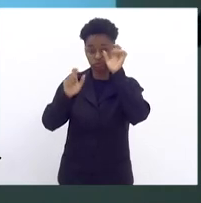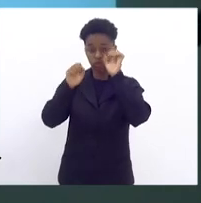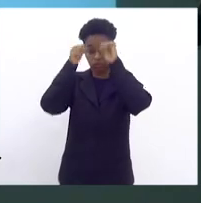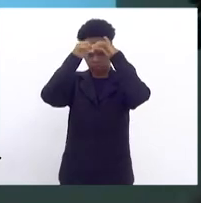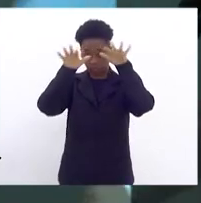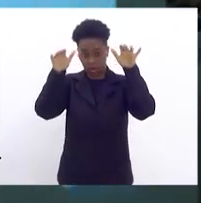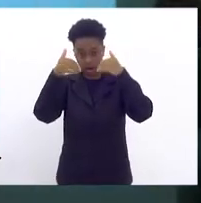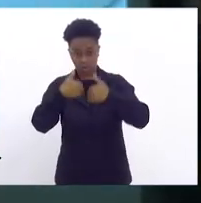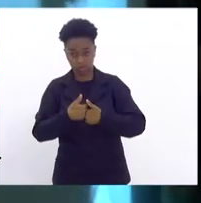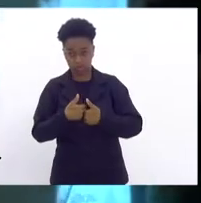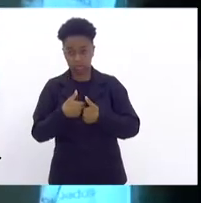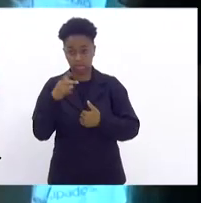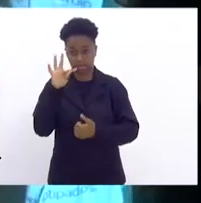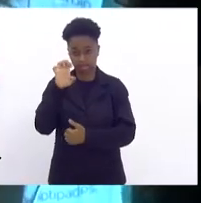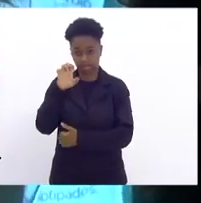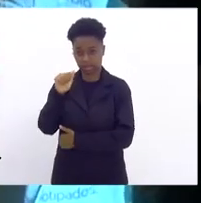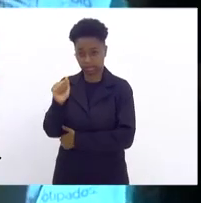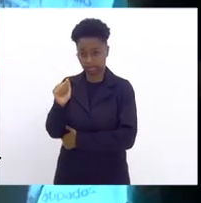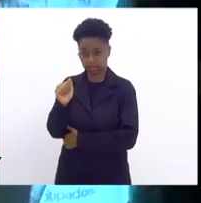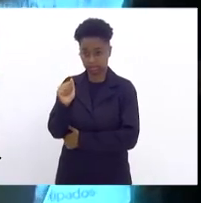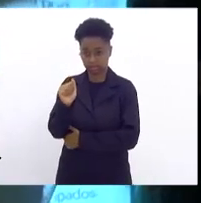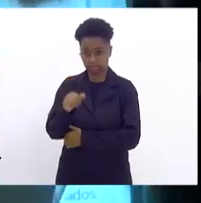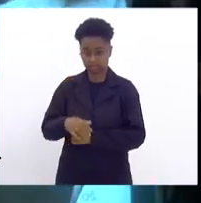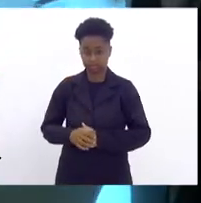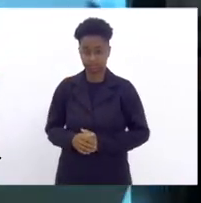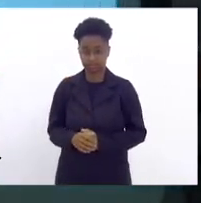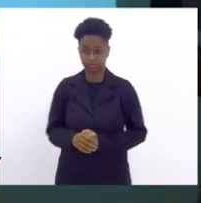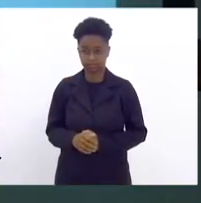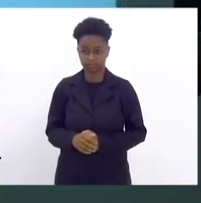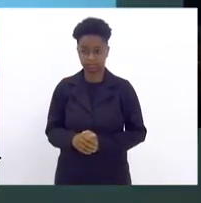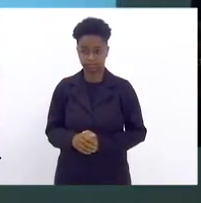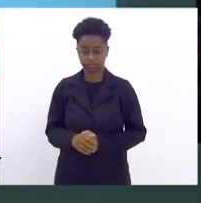dificuldades que a gente muito bem fala muito obrigada